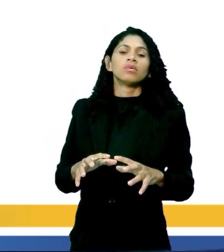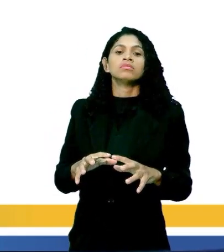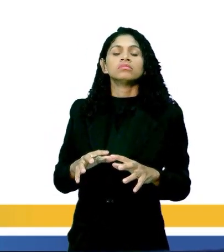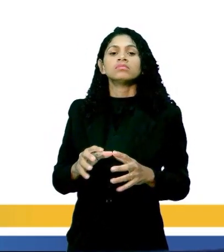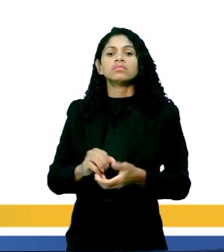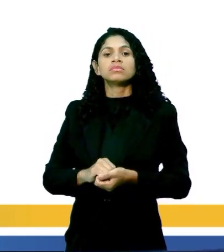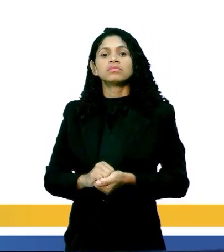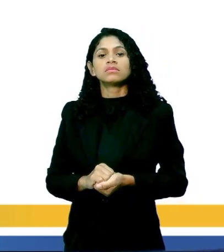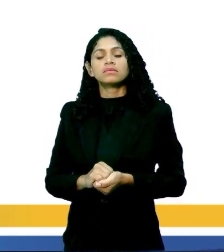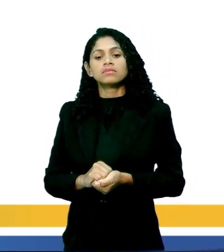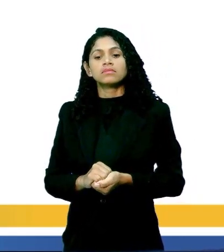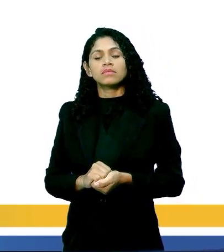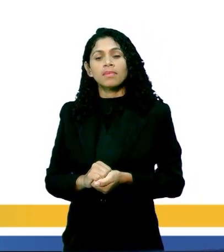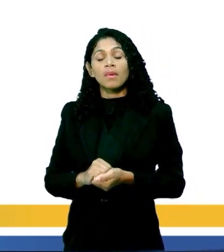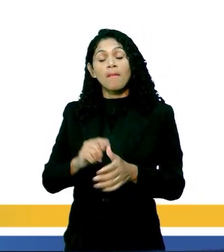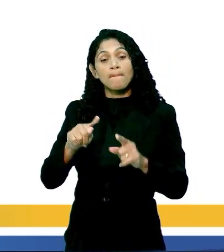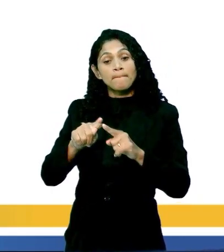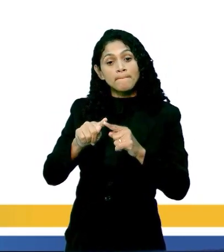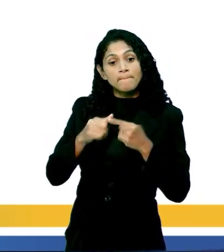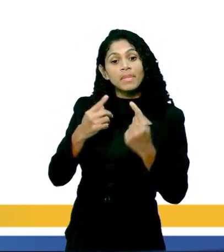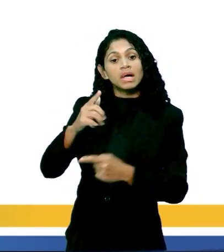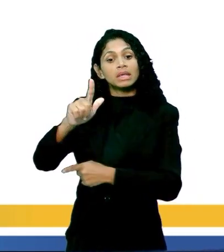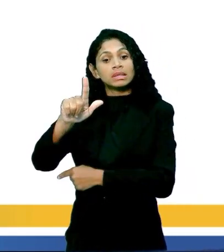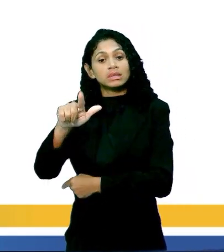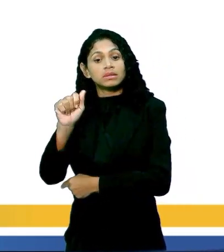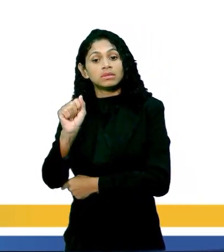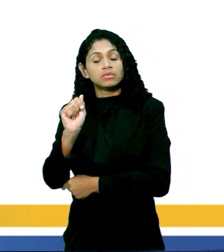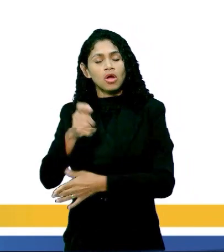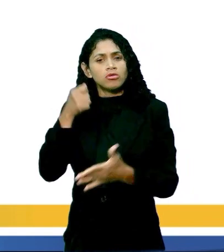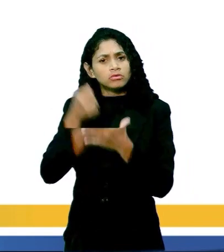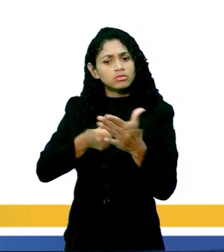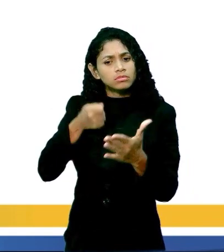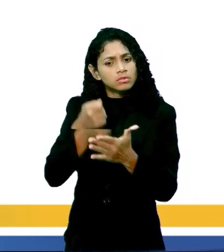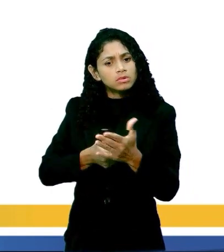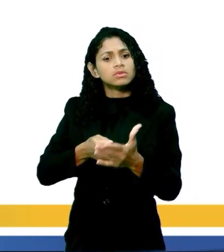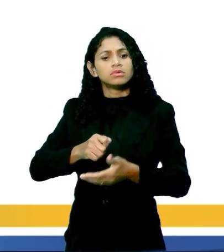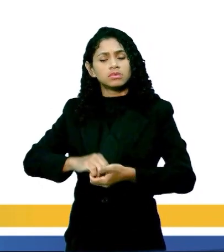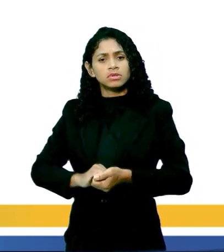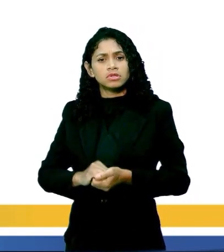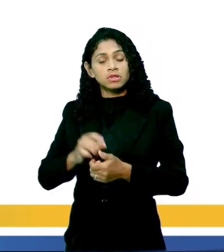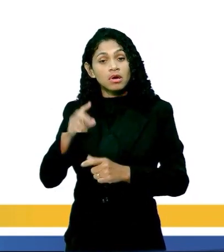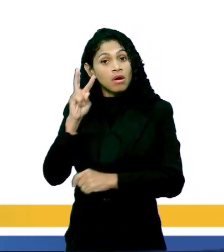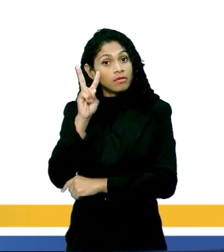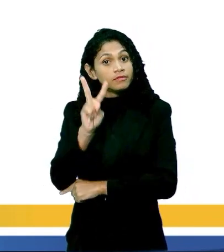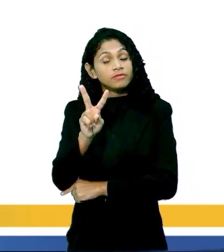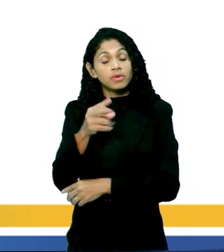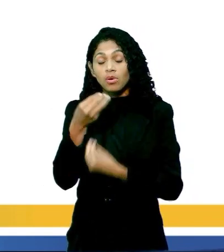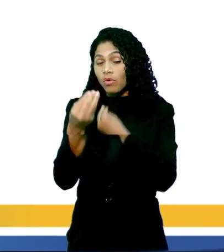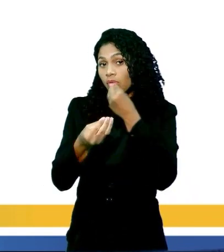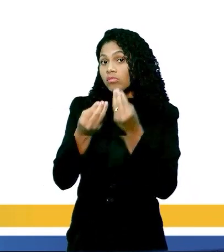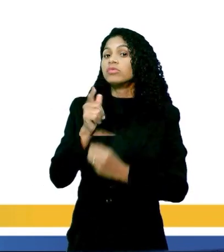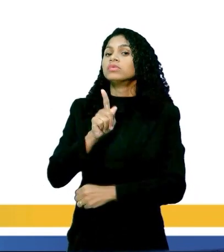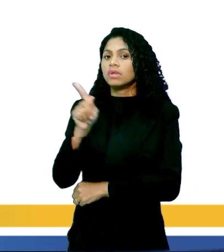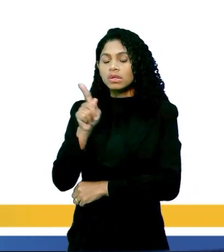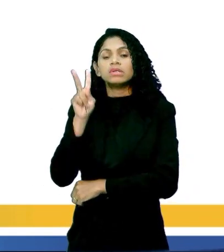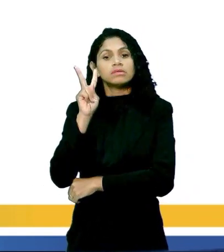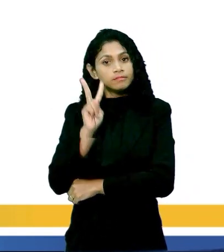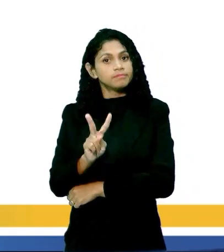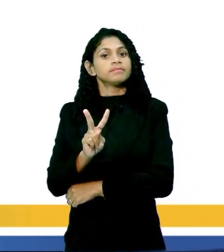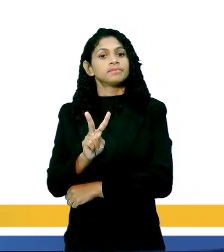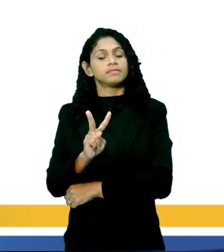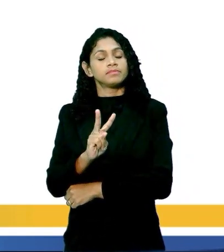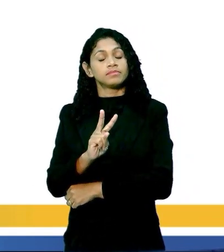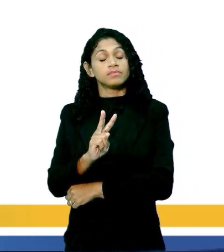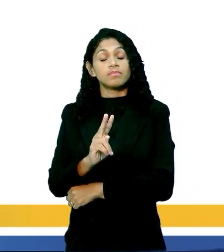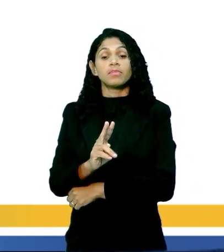Galileu não se deixou intimidar e decidiu forçar seus adversários a ver o fato como ele próprio via. Assim, numa